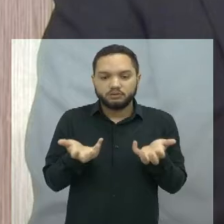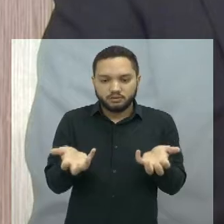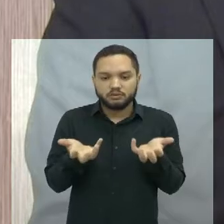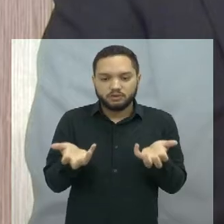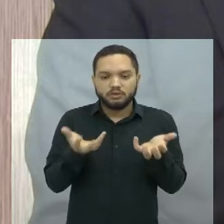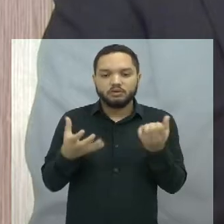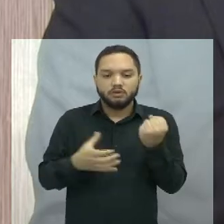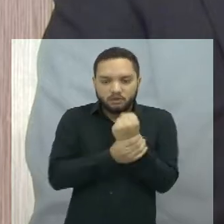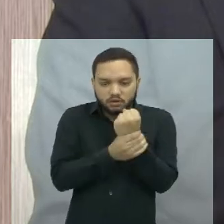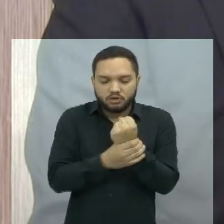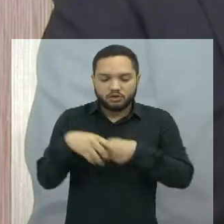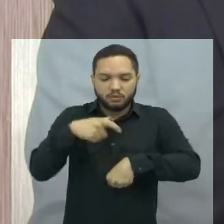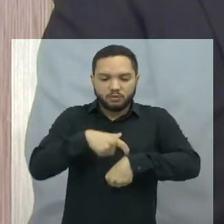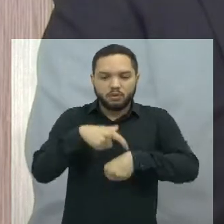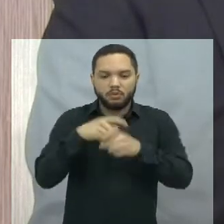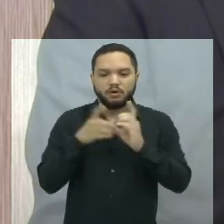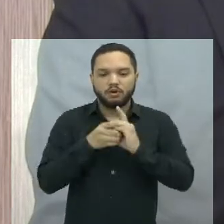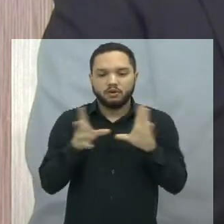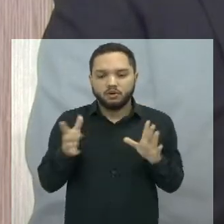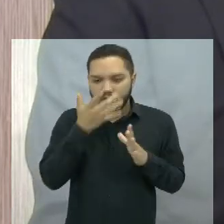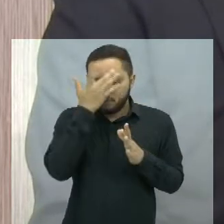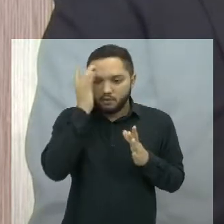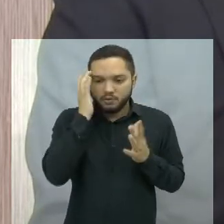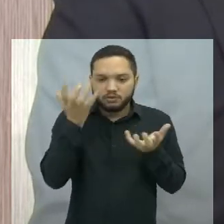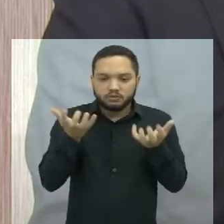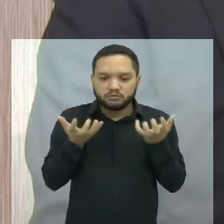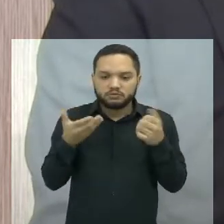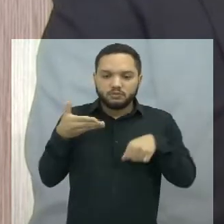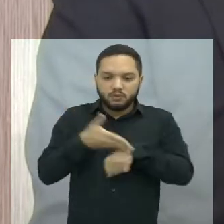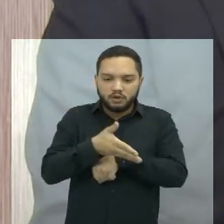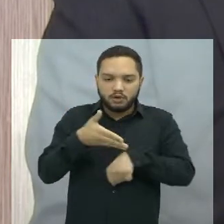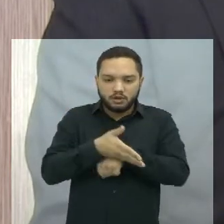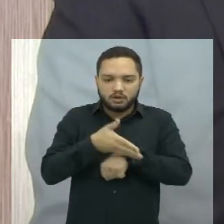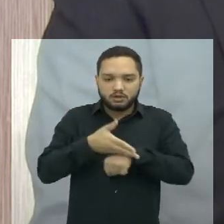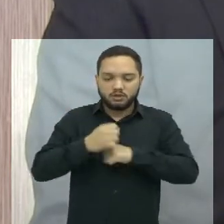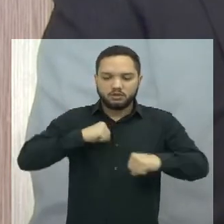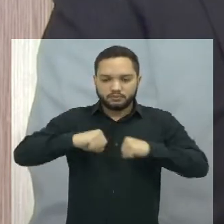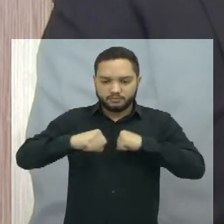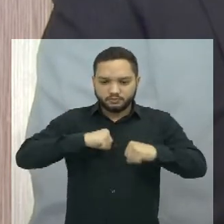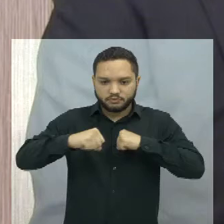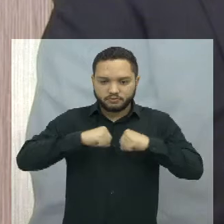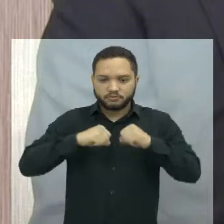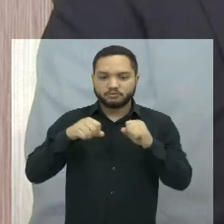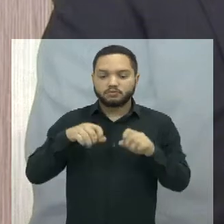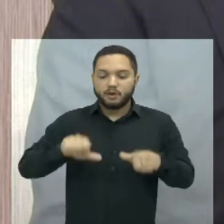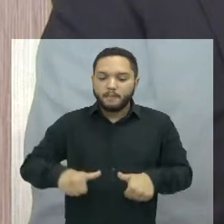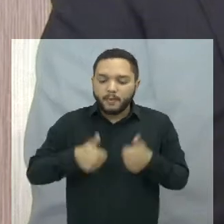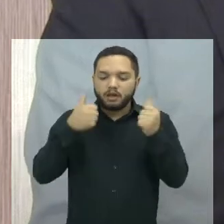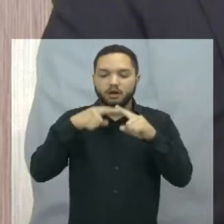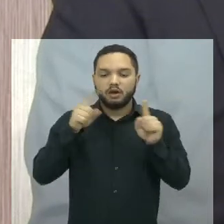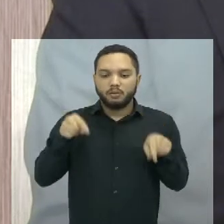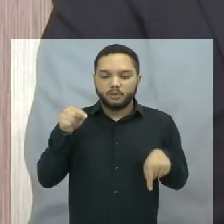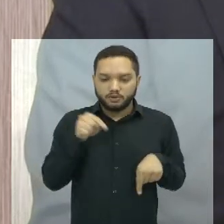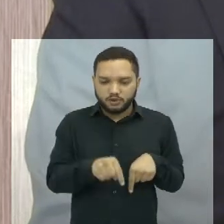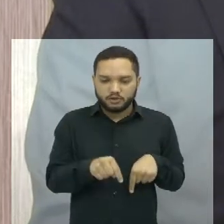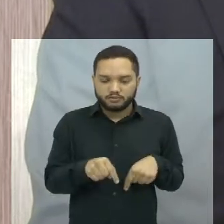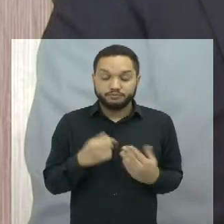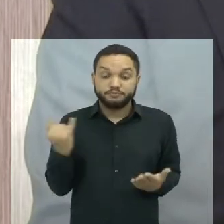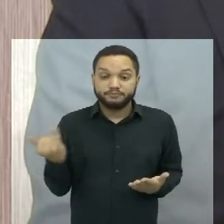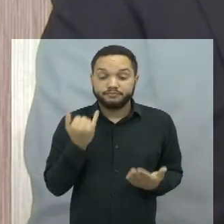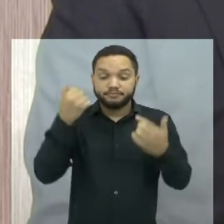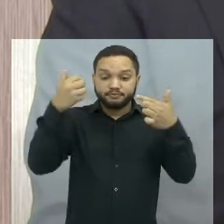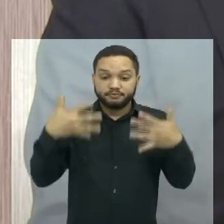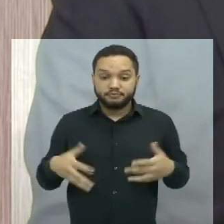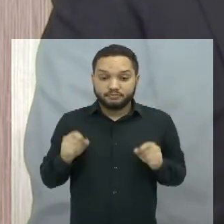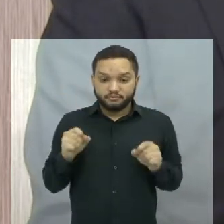esse espaço democrático para todos que queiram participar do debate, contribuindo para aperfeiçoar este projeto. É importante destacar que